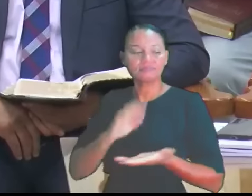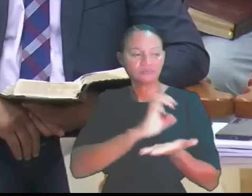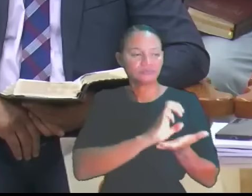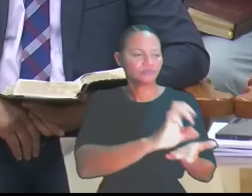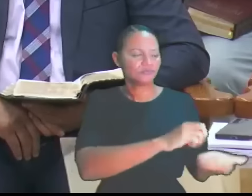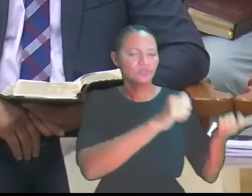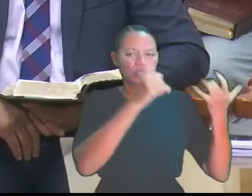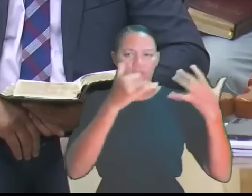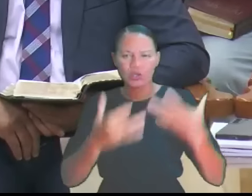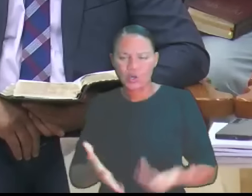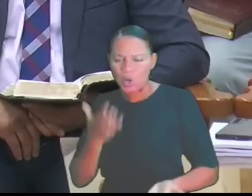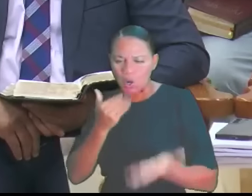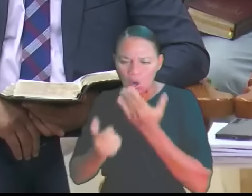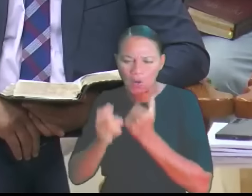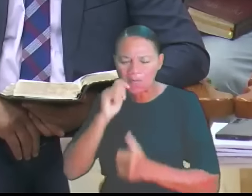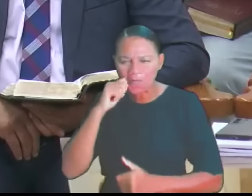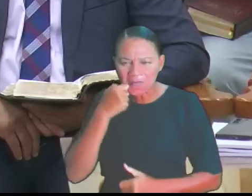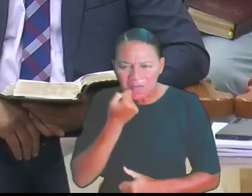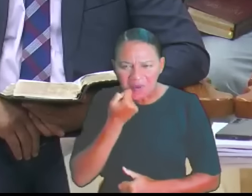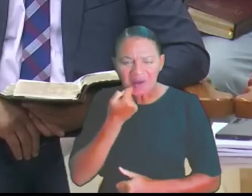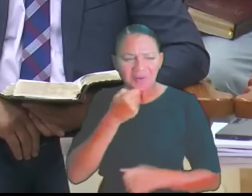desse pão de Baal.